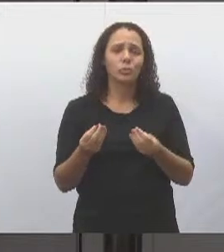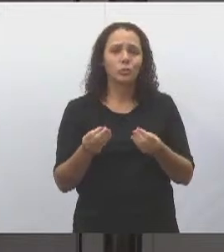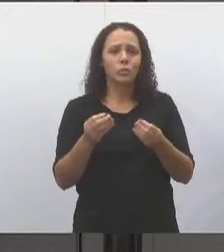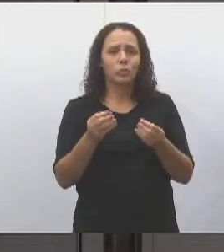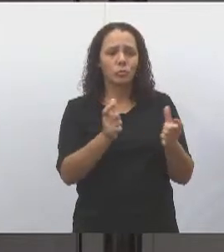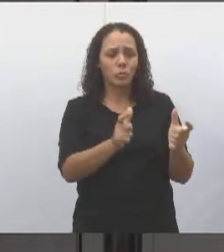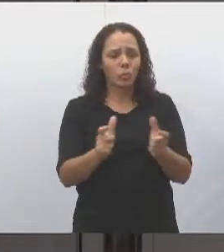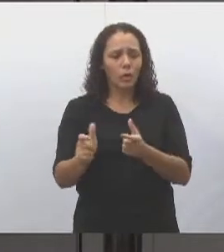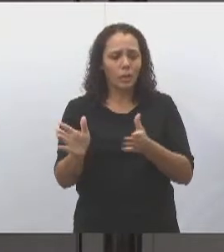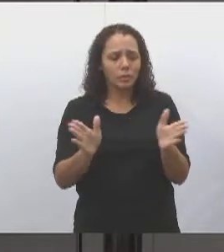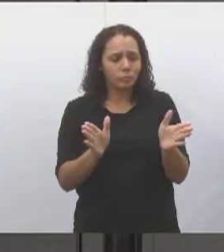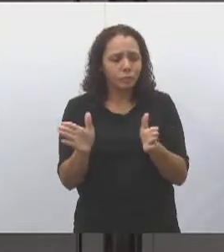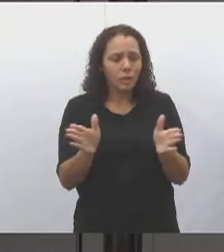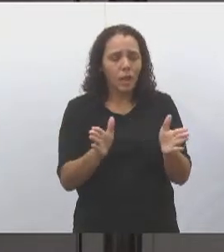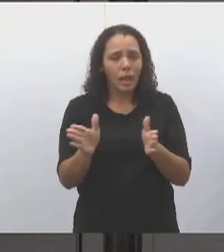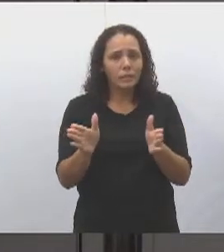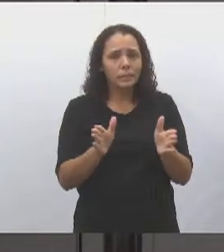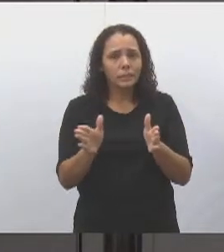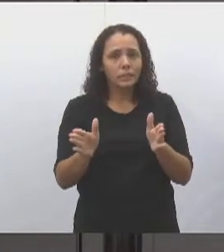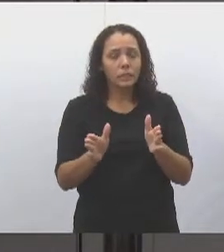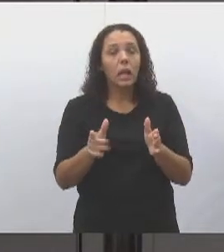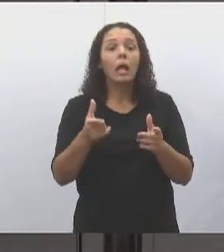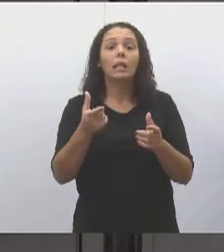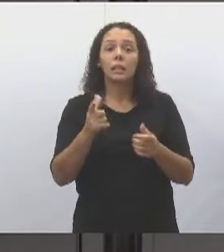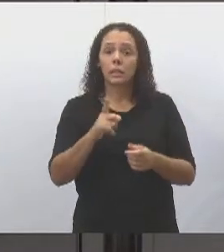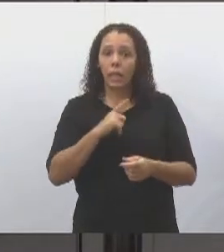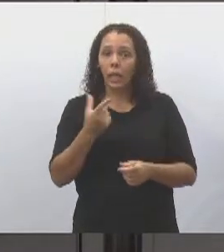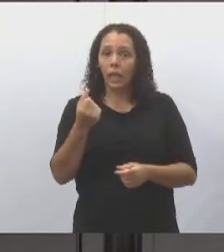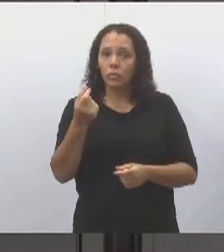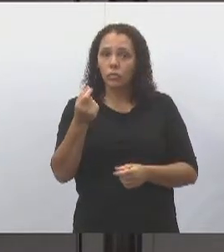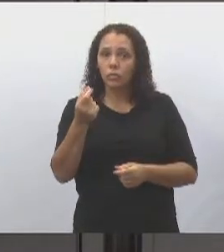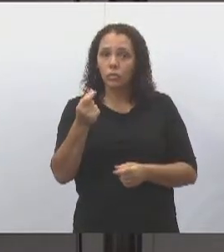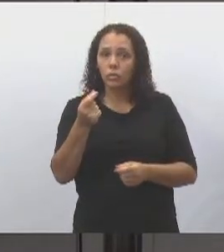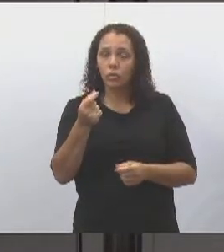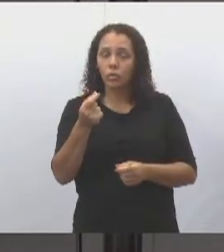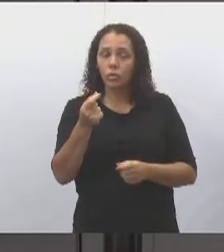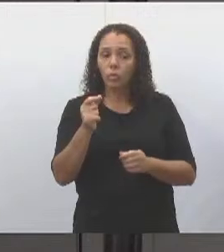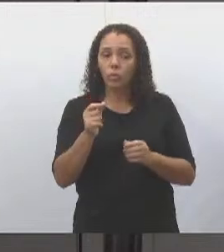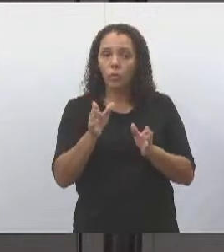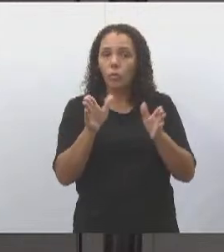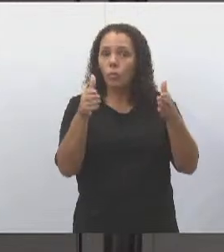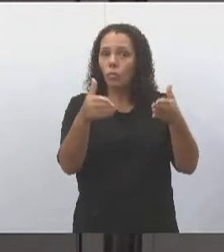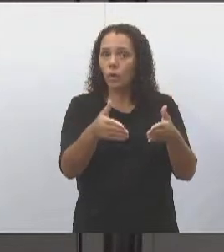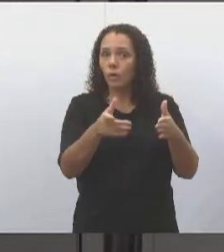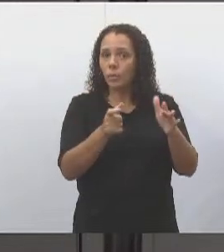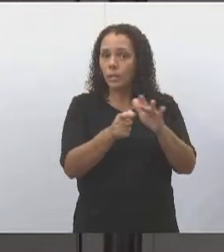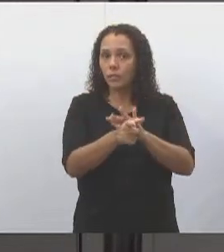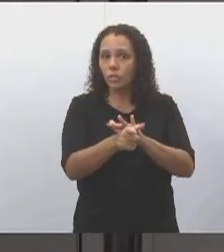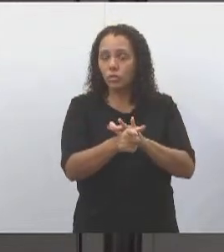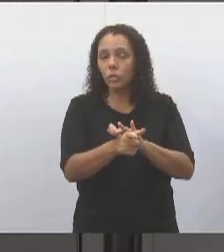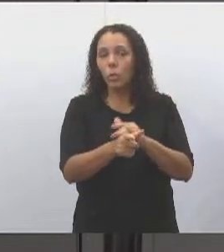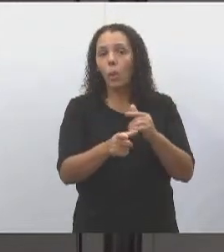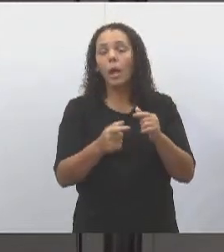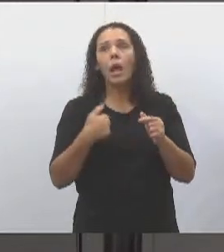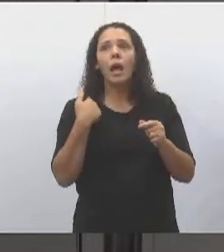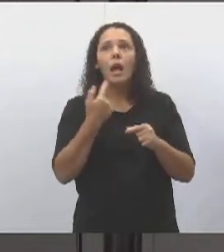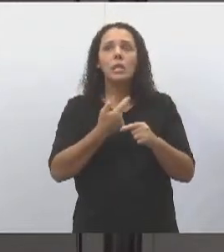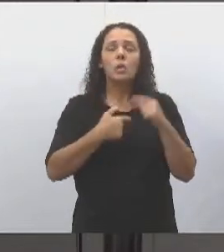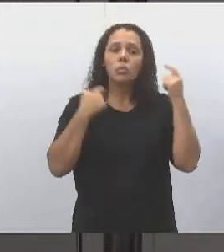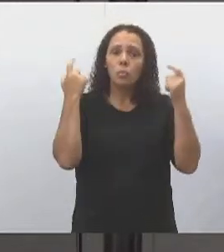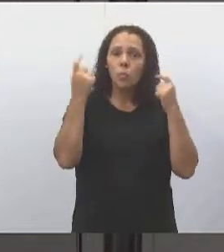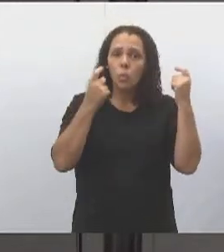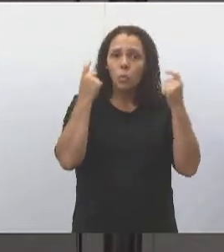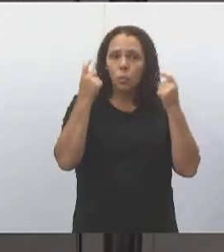acessíveis lá no Veraneijal, tem uma verba destinada, e assim, é muito preocupante para nós. E